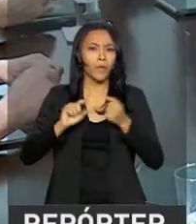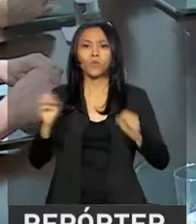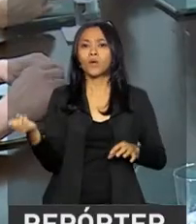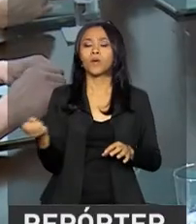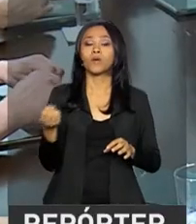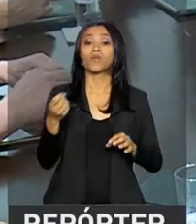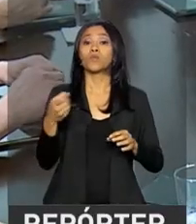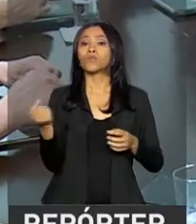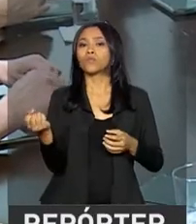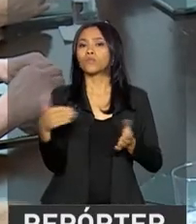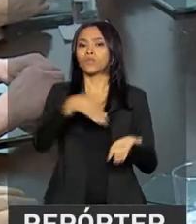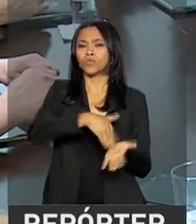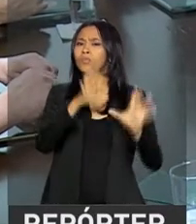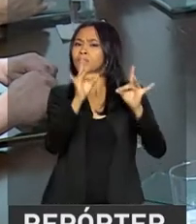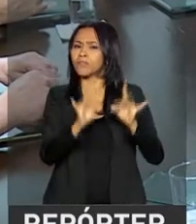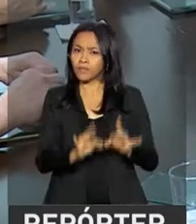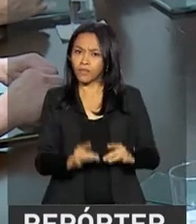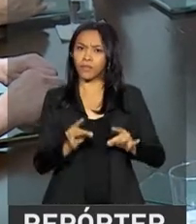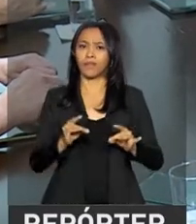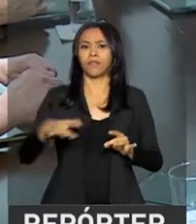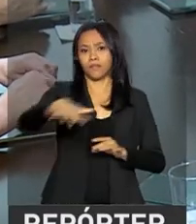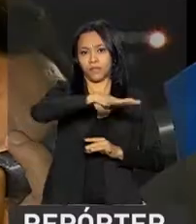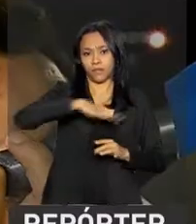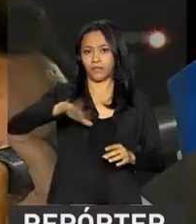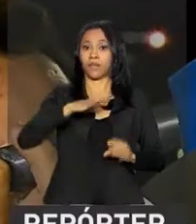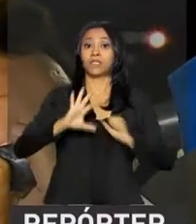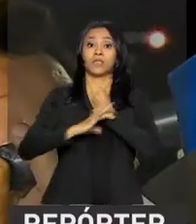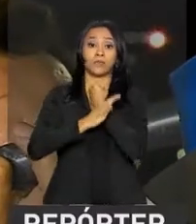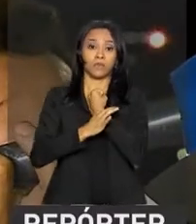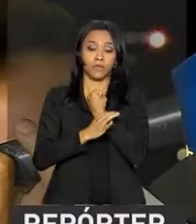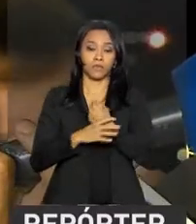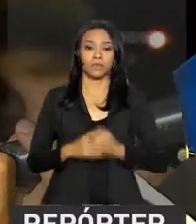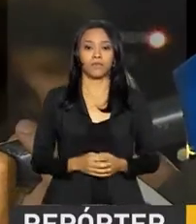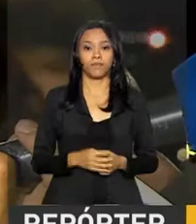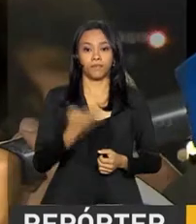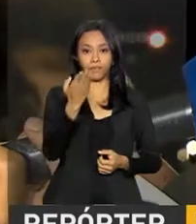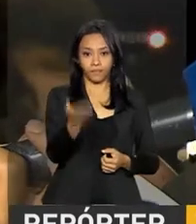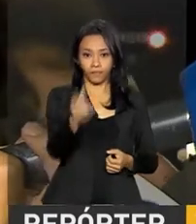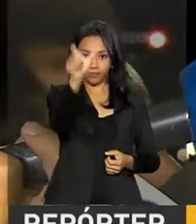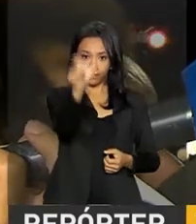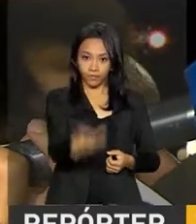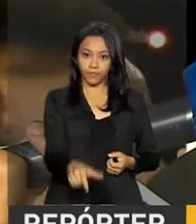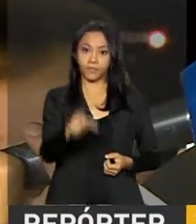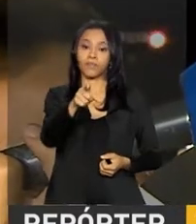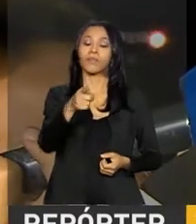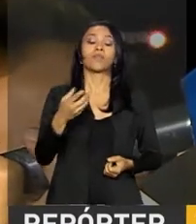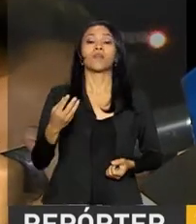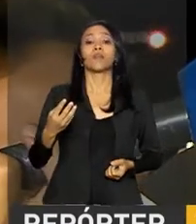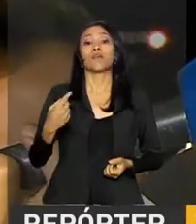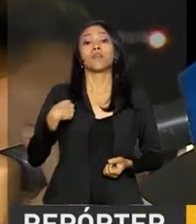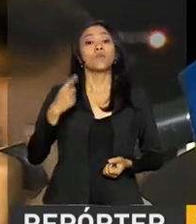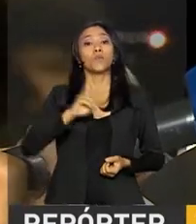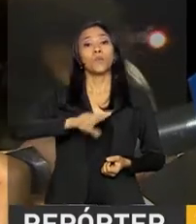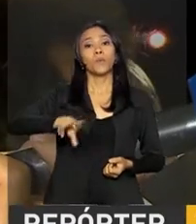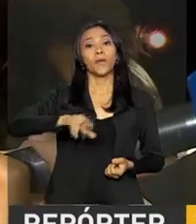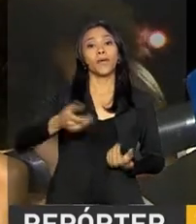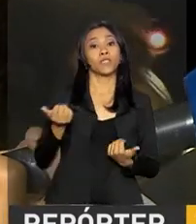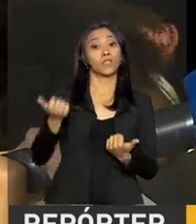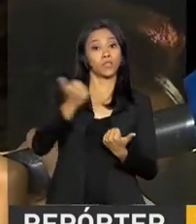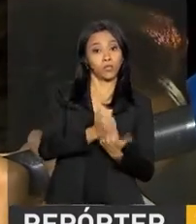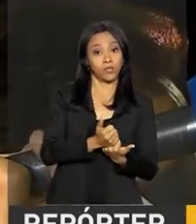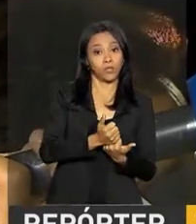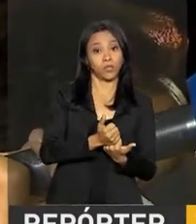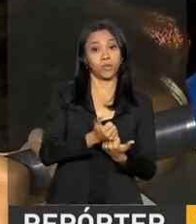criação do ministério extraordinário da segurança pública o ministério da segurança pública não vem em substituição aos estados